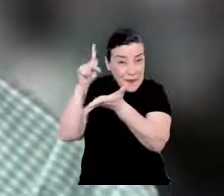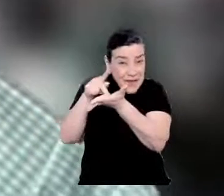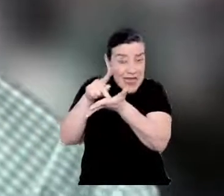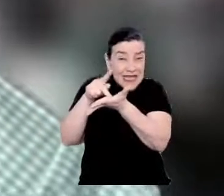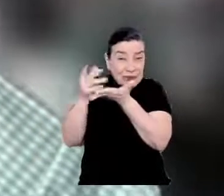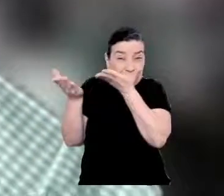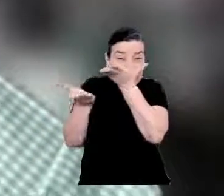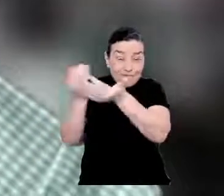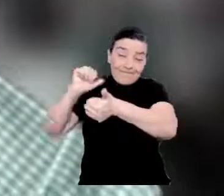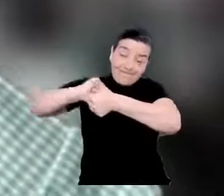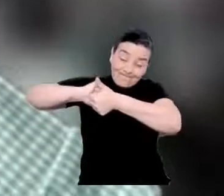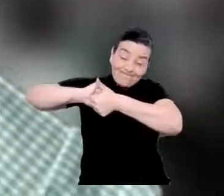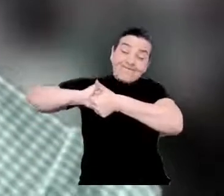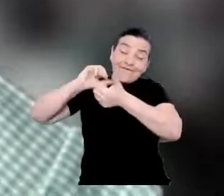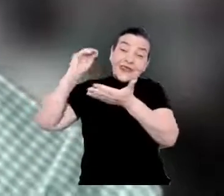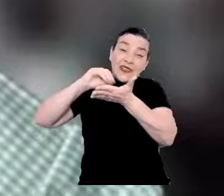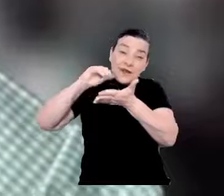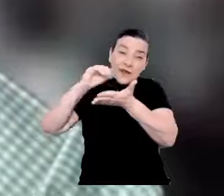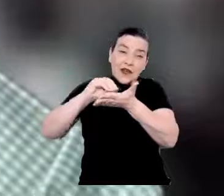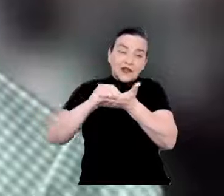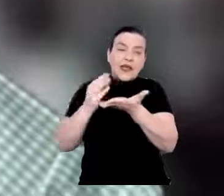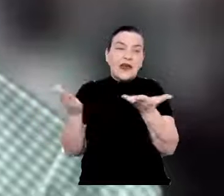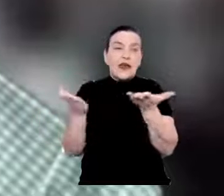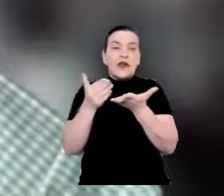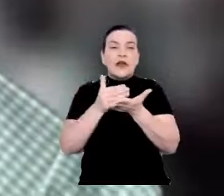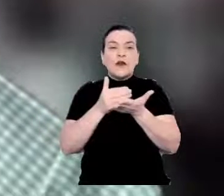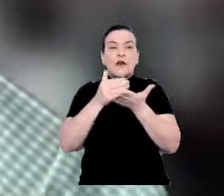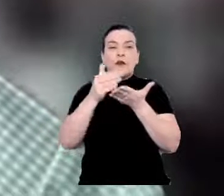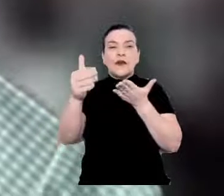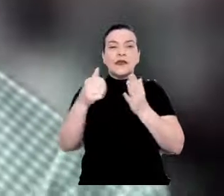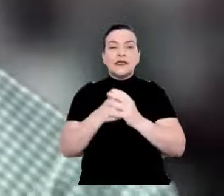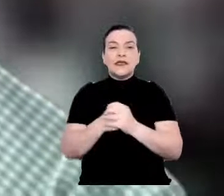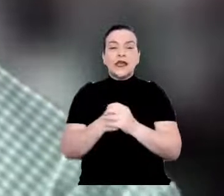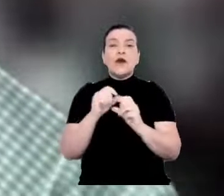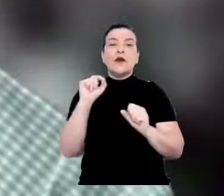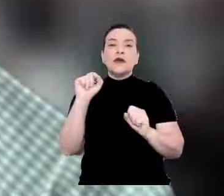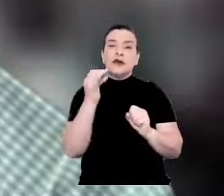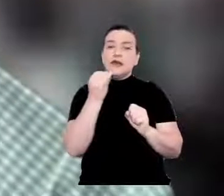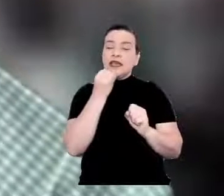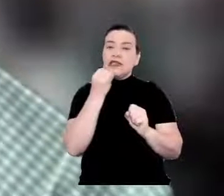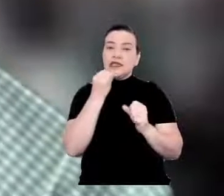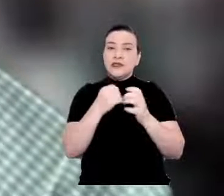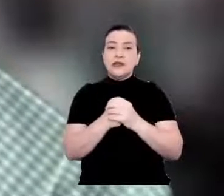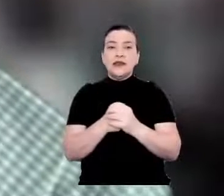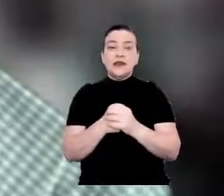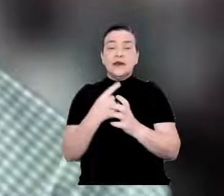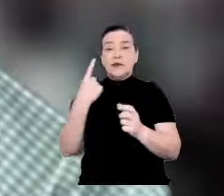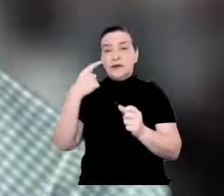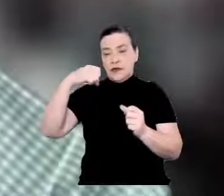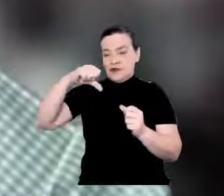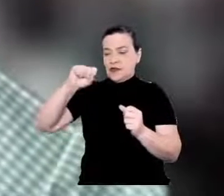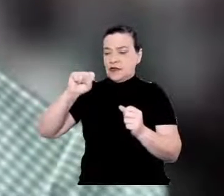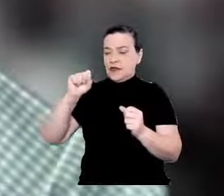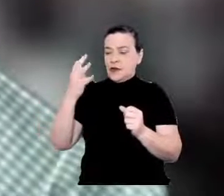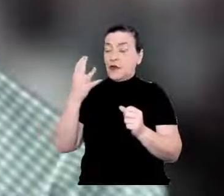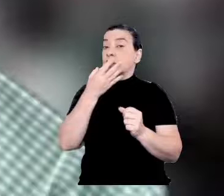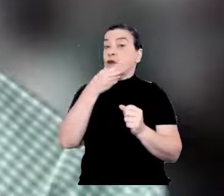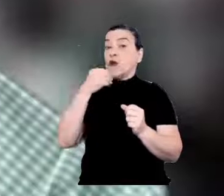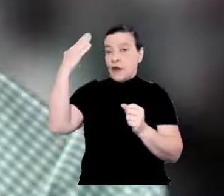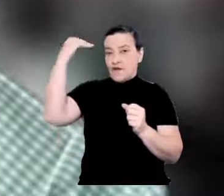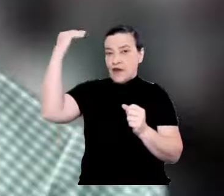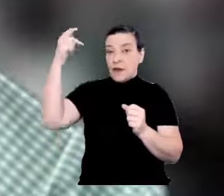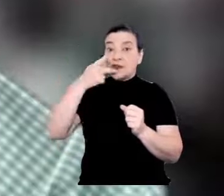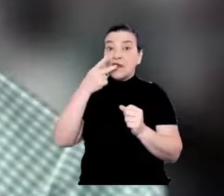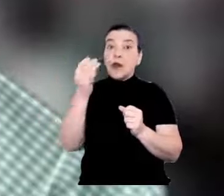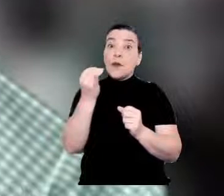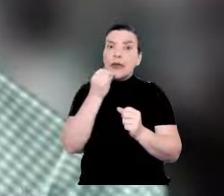fala com a reflexão do Orwell, que escreveu em 1984, que diz que ver aquilo que está diante do nariz